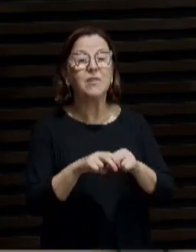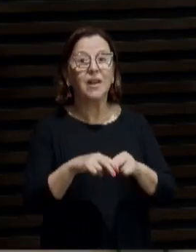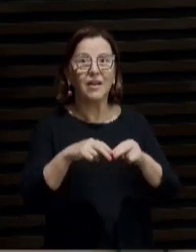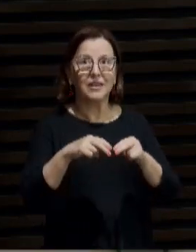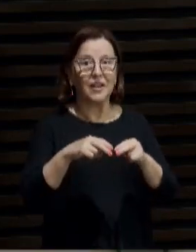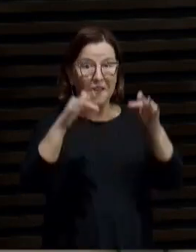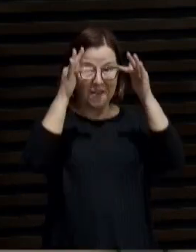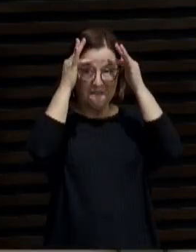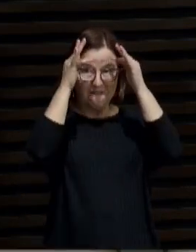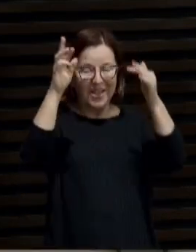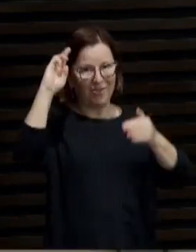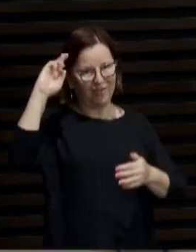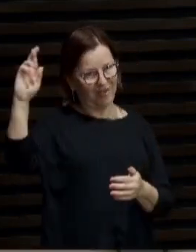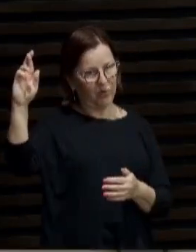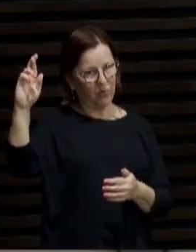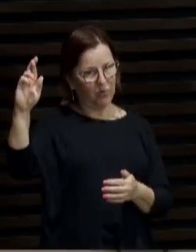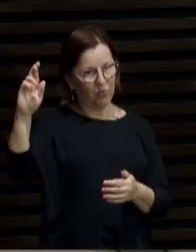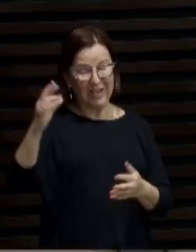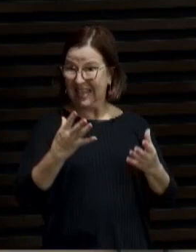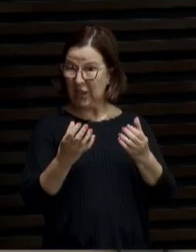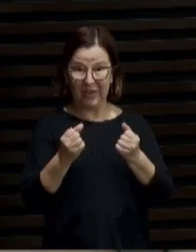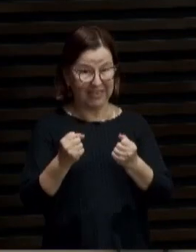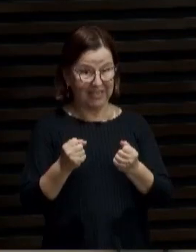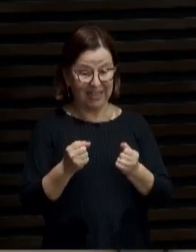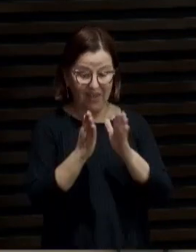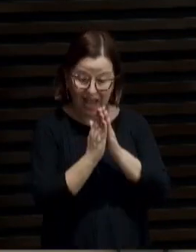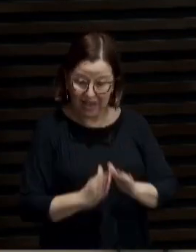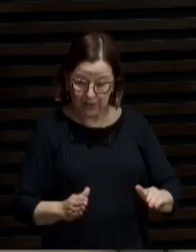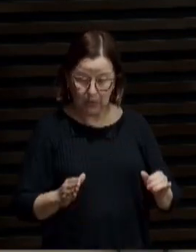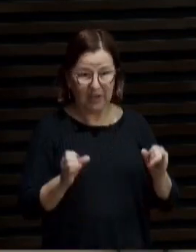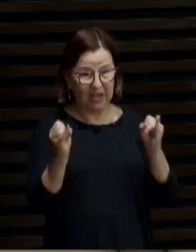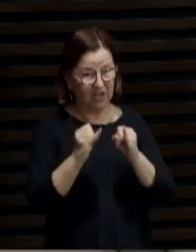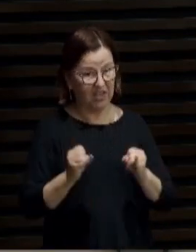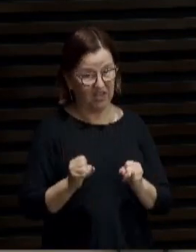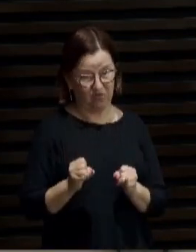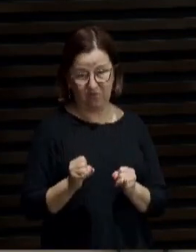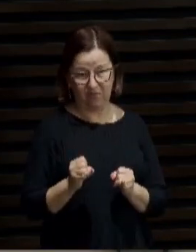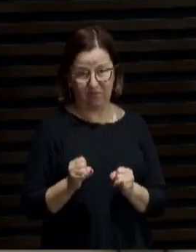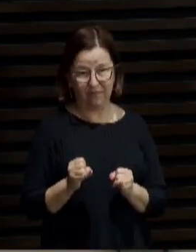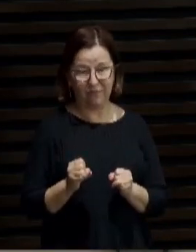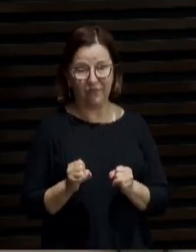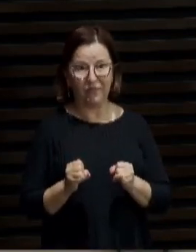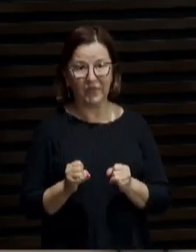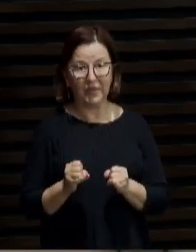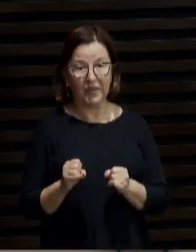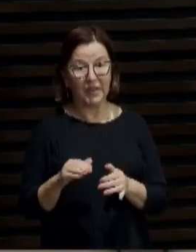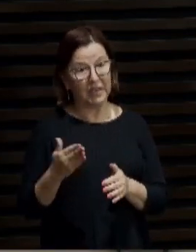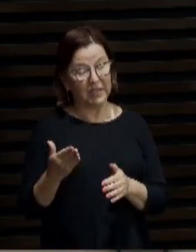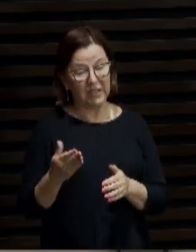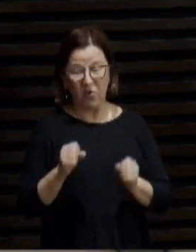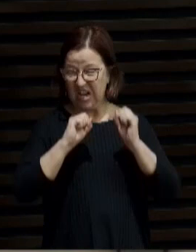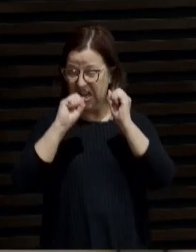à relutância em adorar falsos deuses, ele foi capturado e lançado dentro de um ardente touro de bronze,